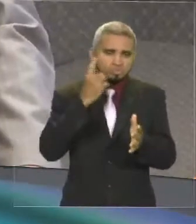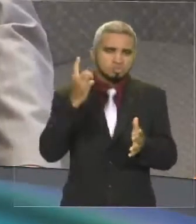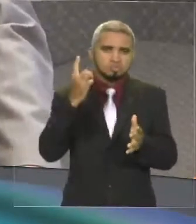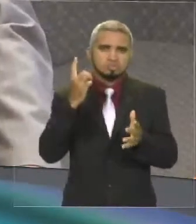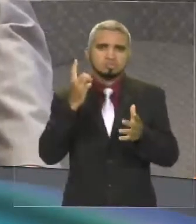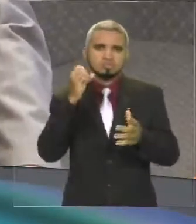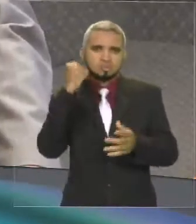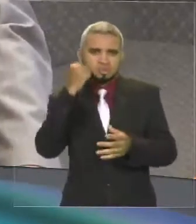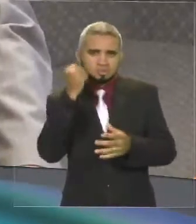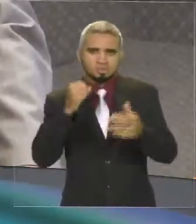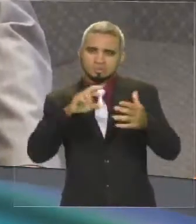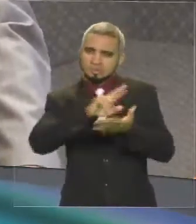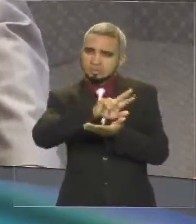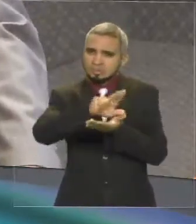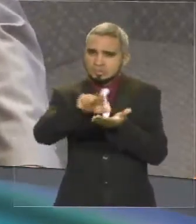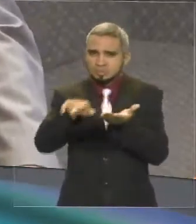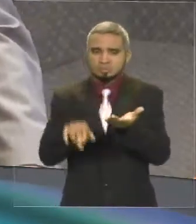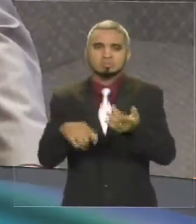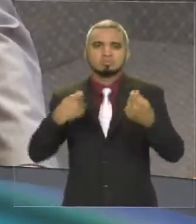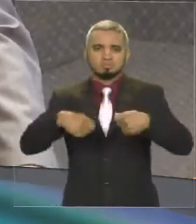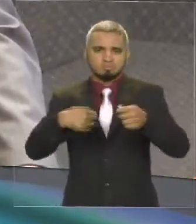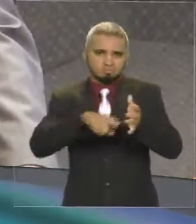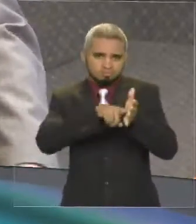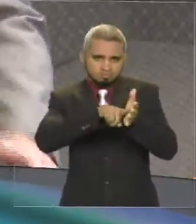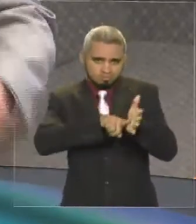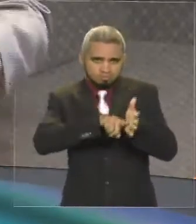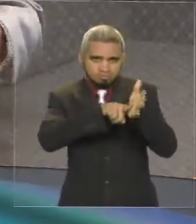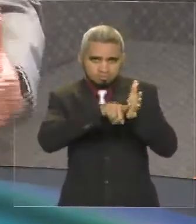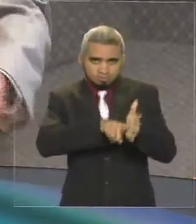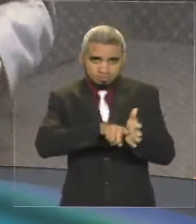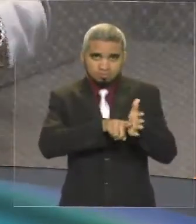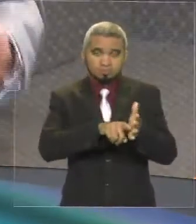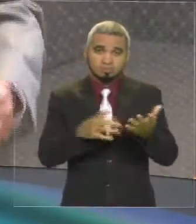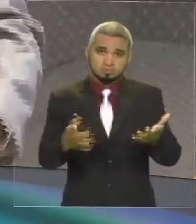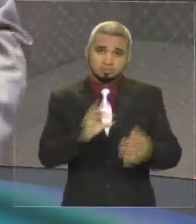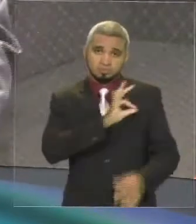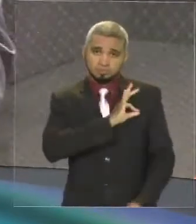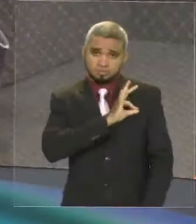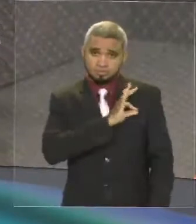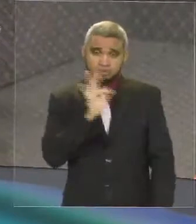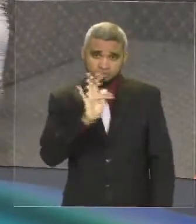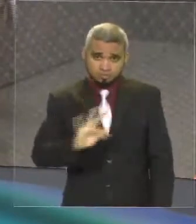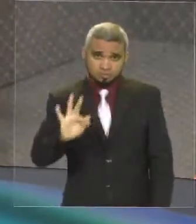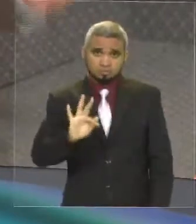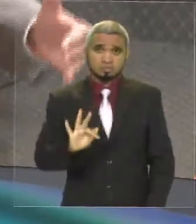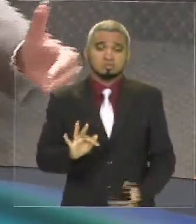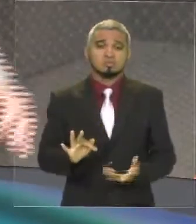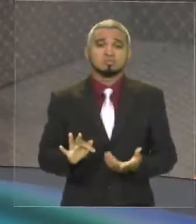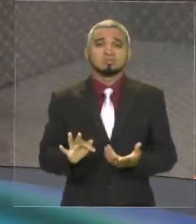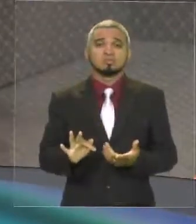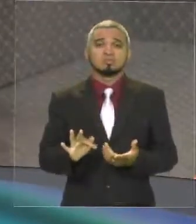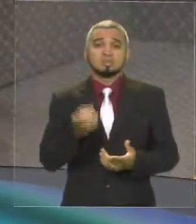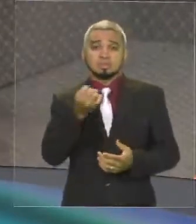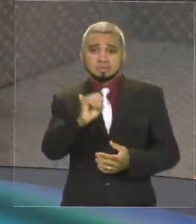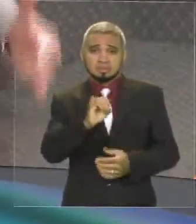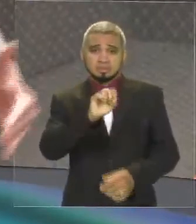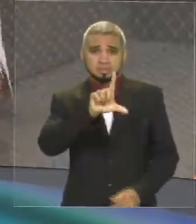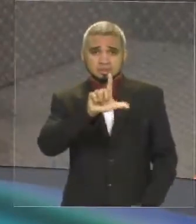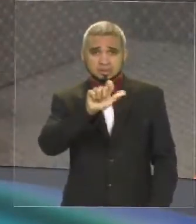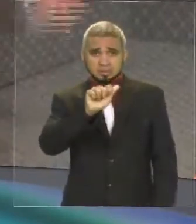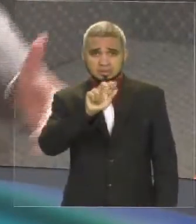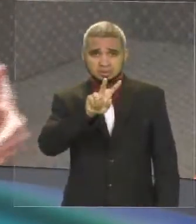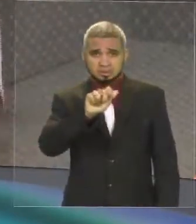fazendo no Brasil é um papel fundamental. Porque se não houvesse a Operação Lava Jato, vários costumes